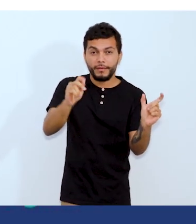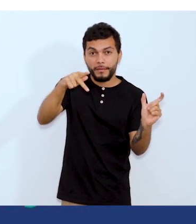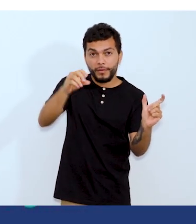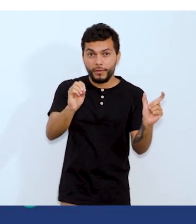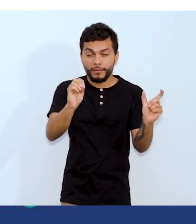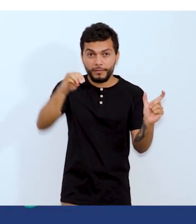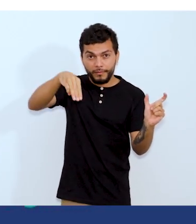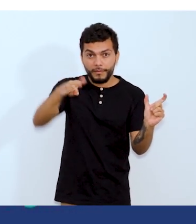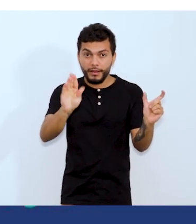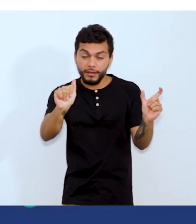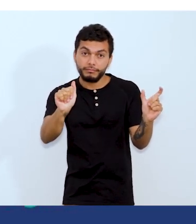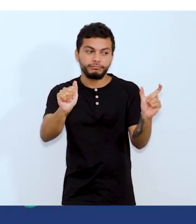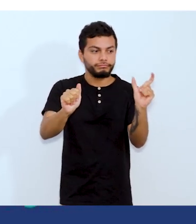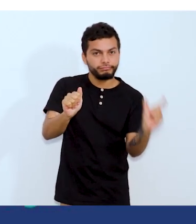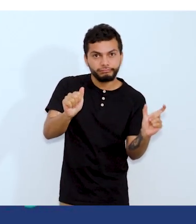pomba,